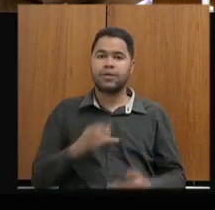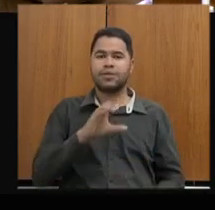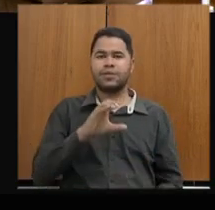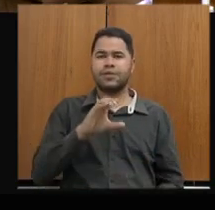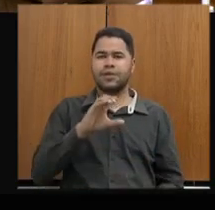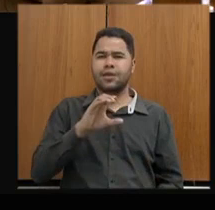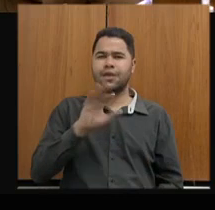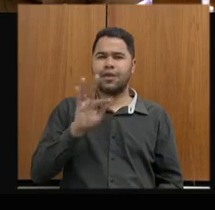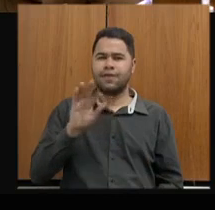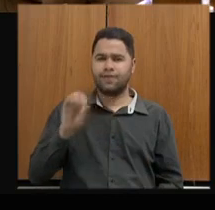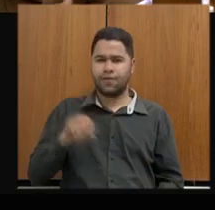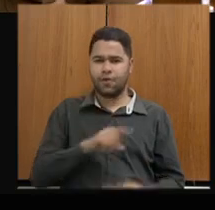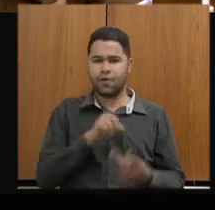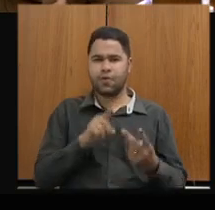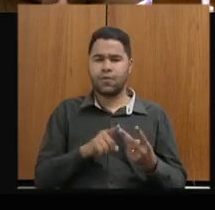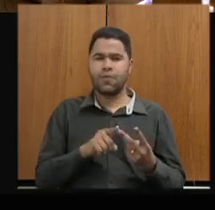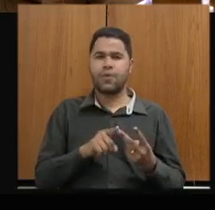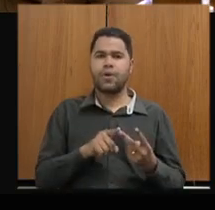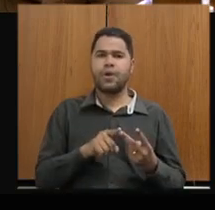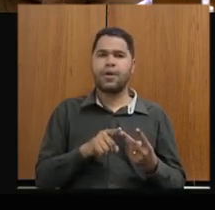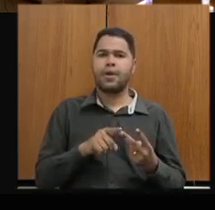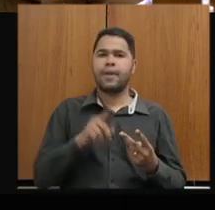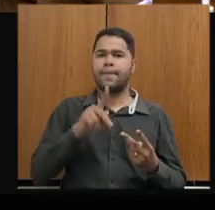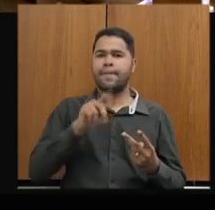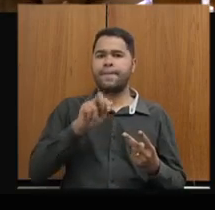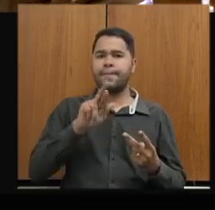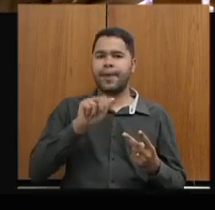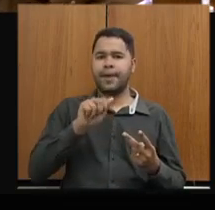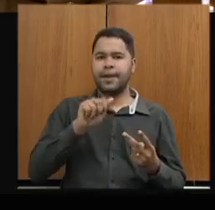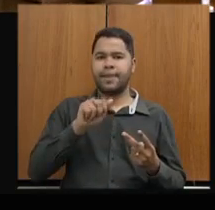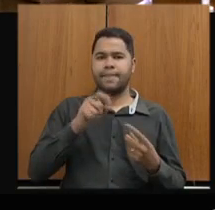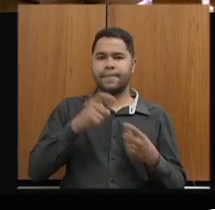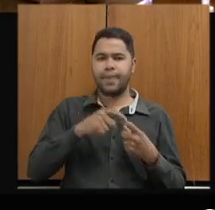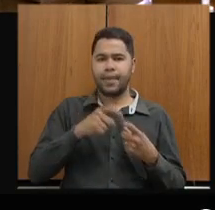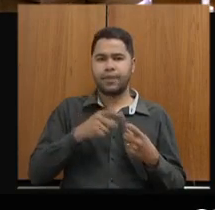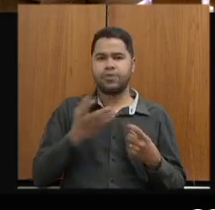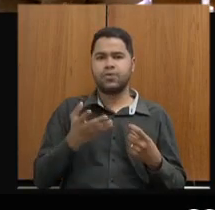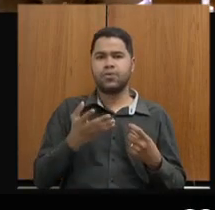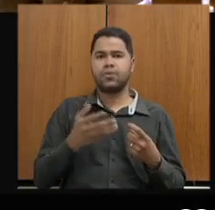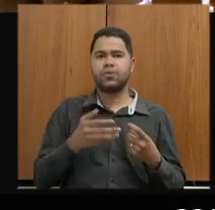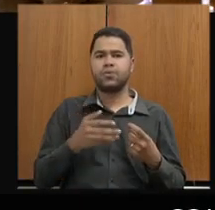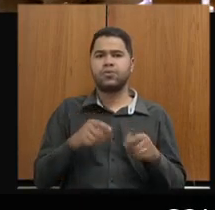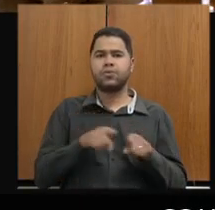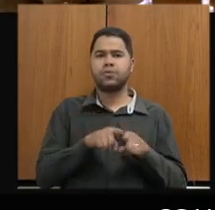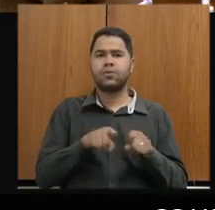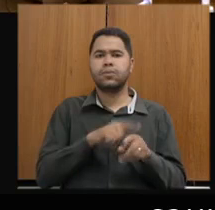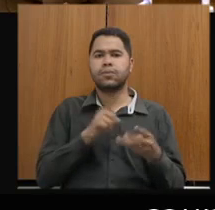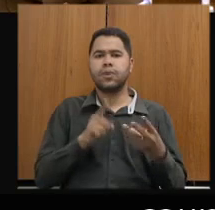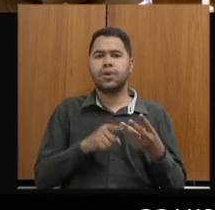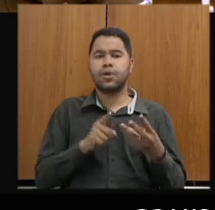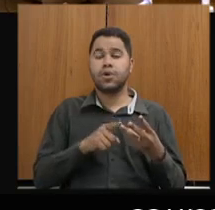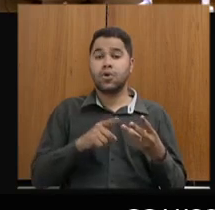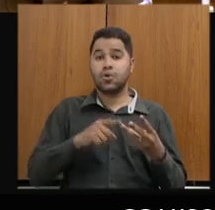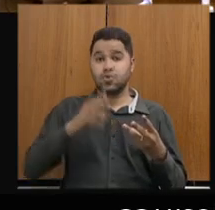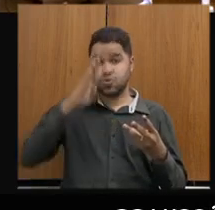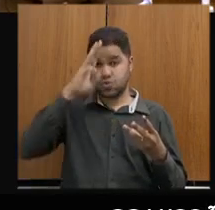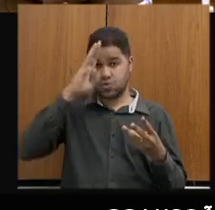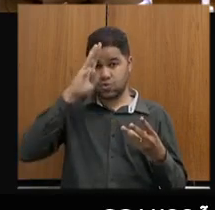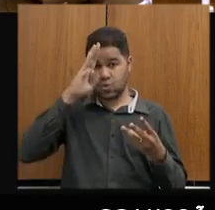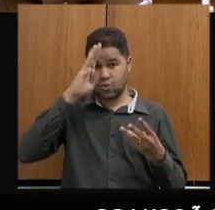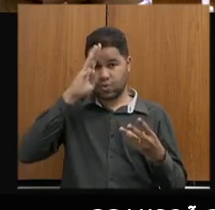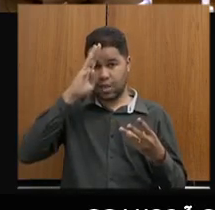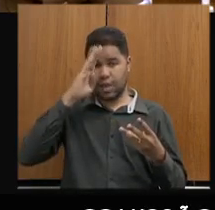chefe ó ter para paramédicos né e área de saúde e também para os nossos soldados